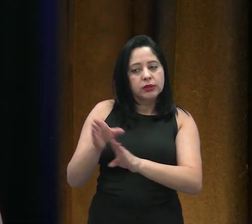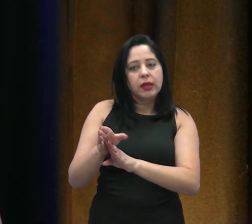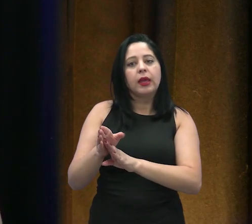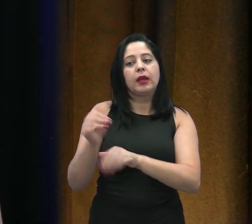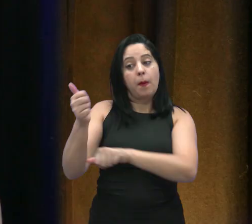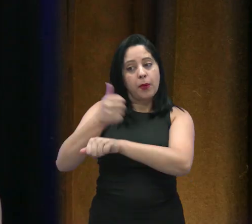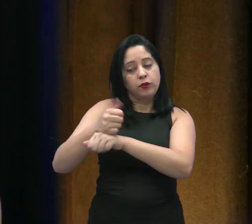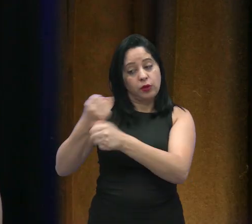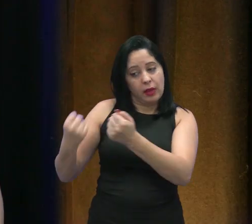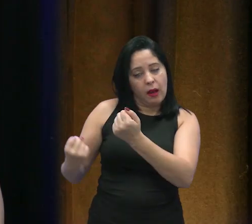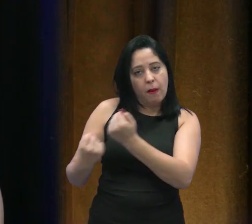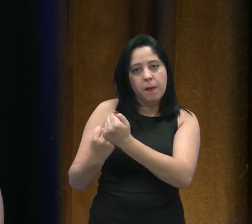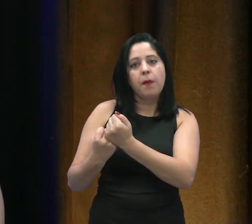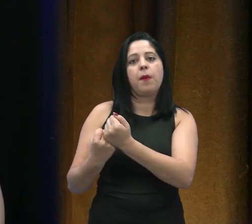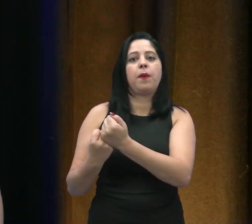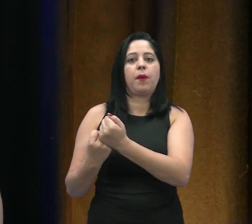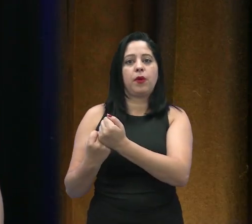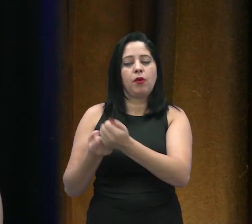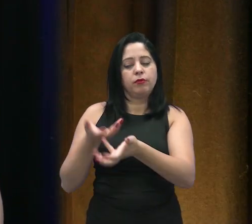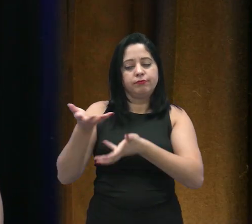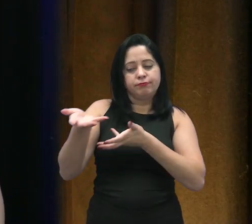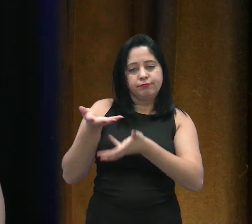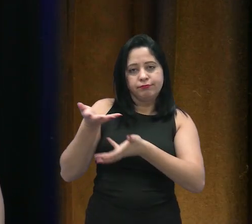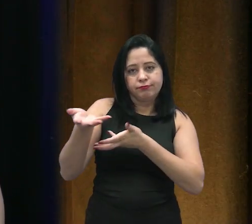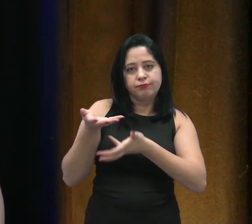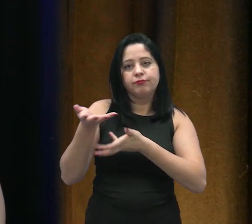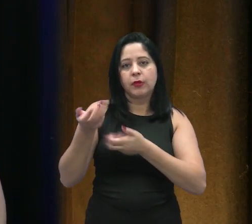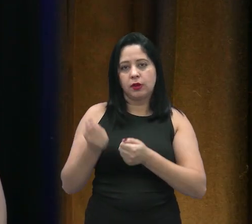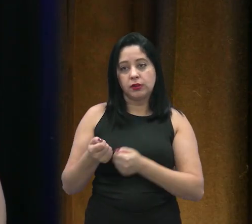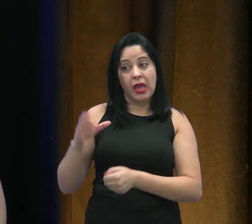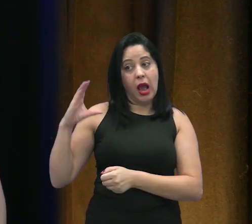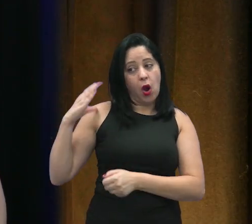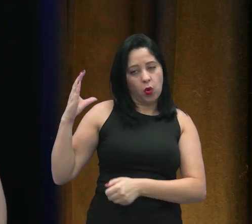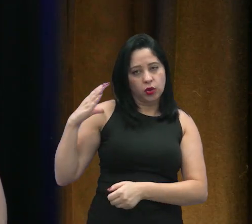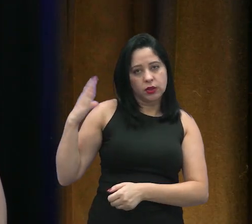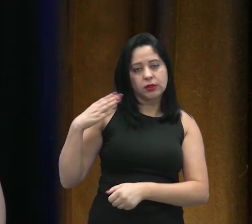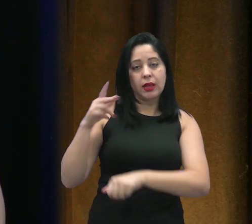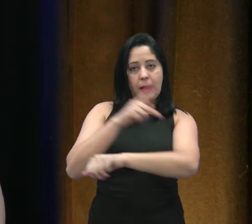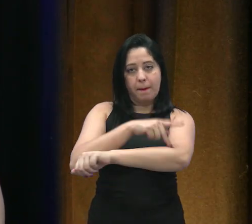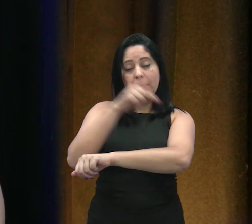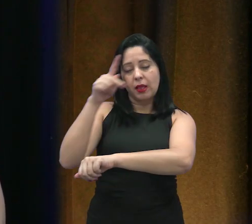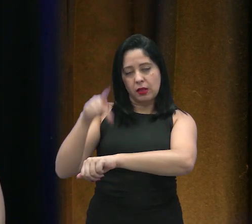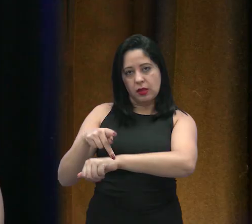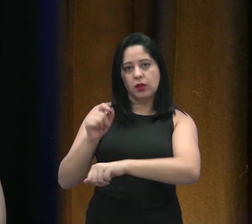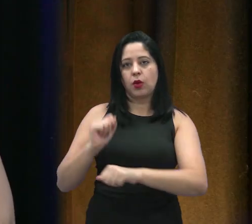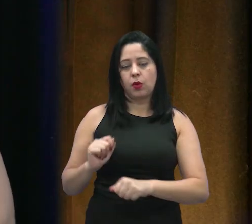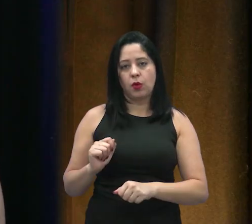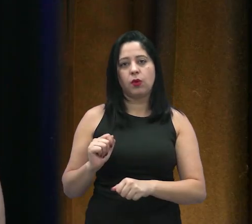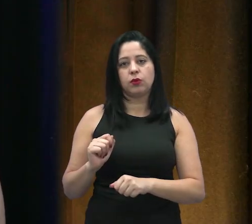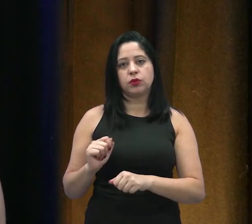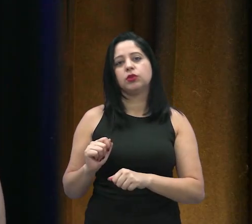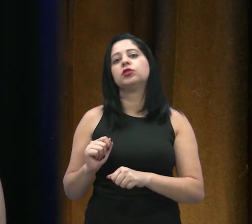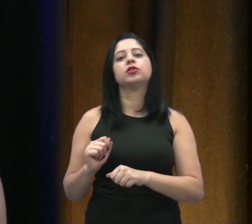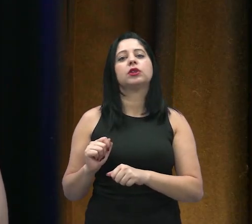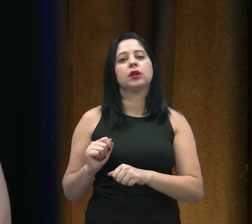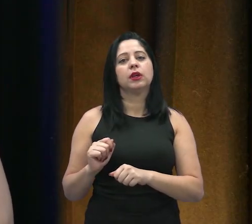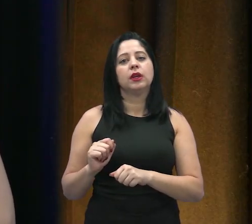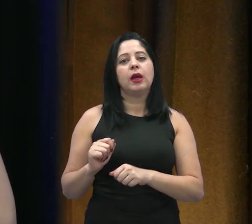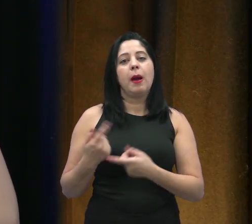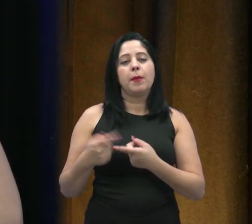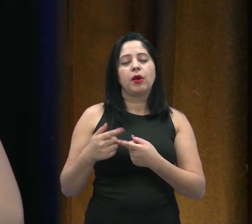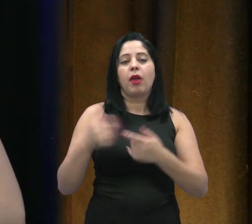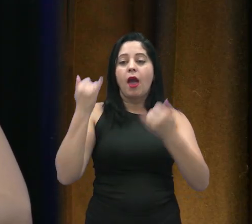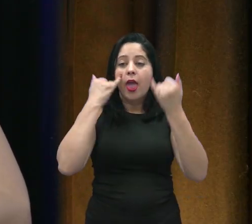para os auxiliares que acompanham, e a gente consegue ter uma troca também com a equipe de coordenação, a equipe pedagógica das escolas, para que a